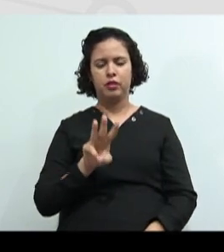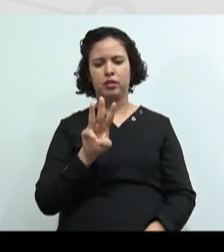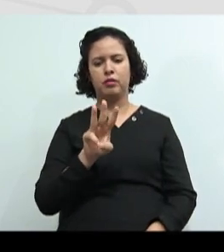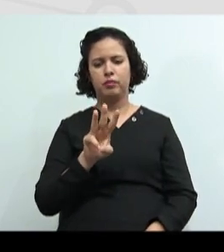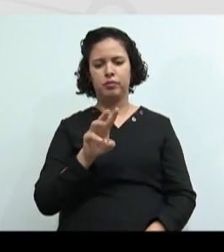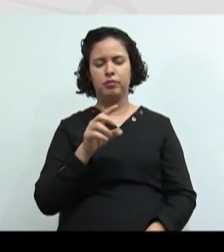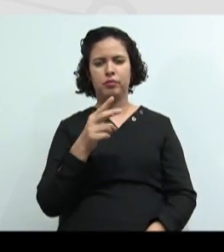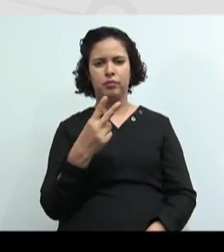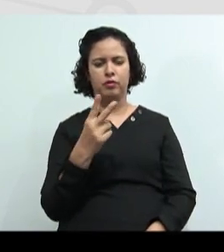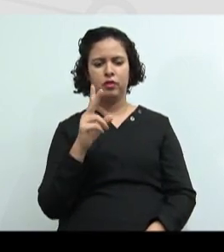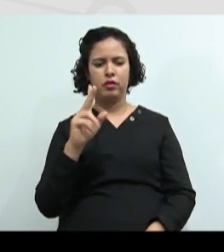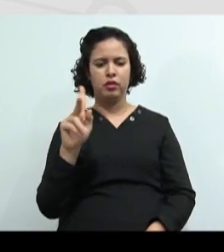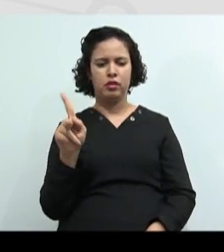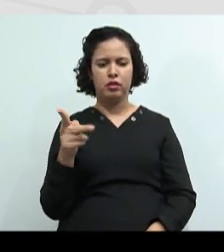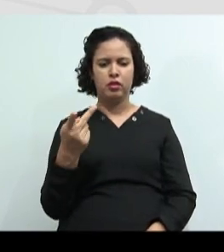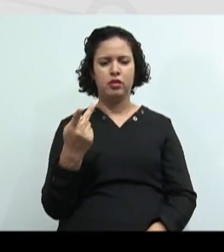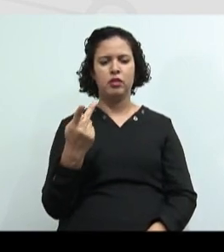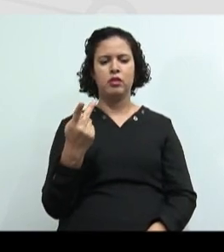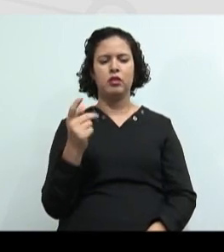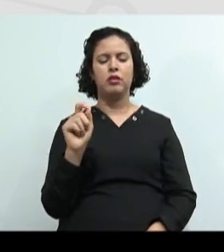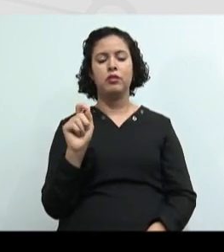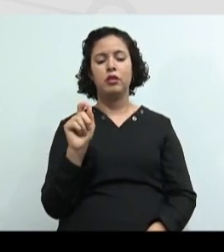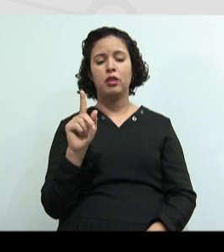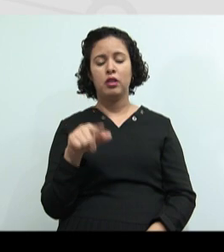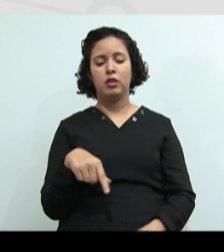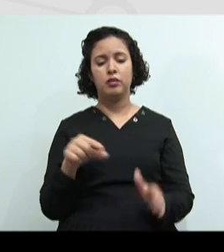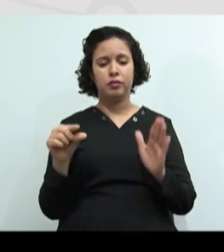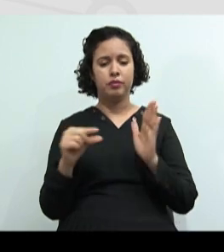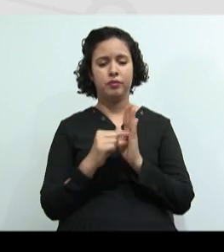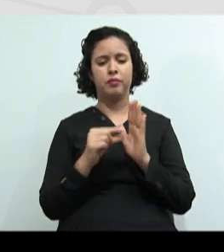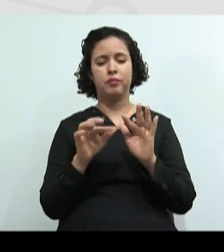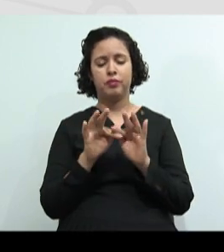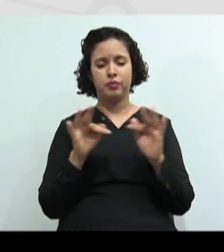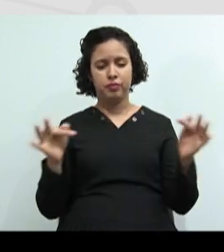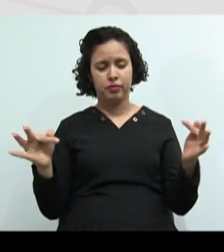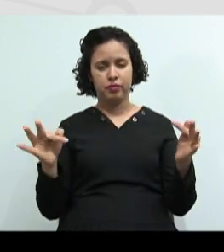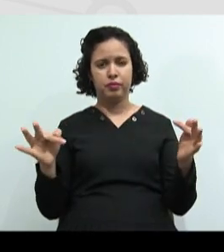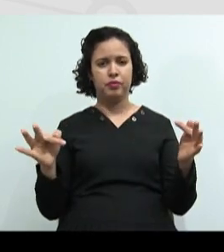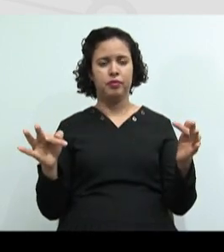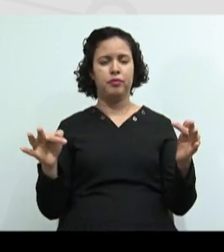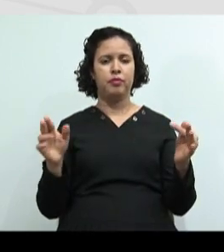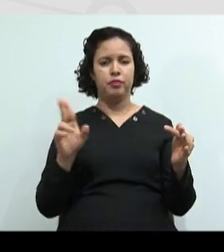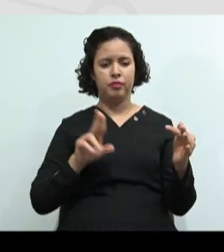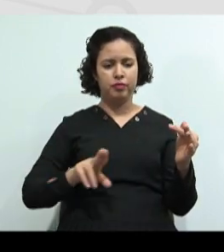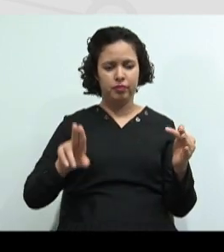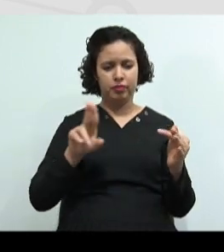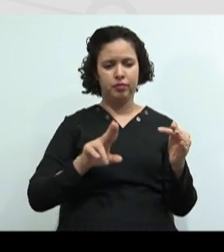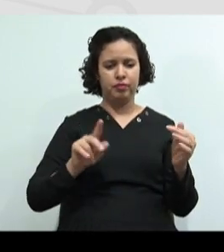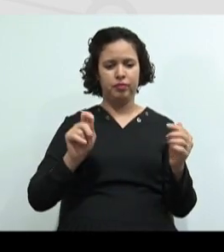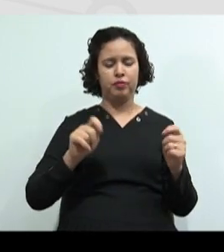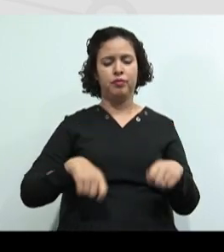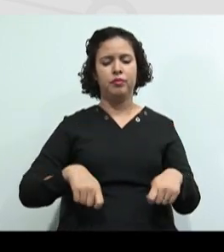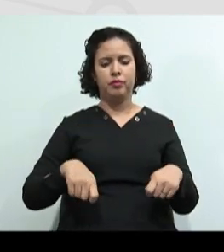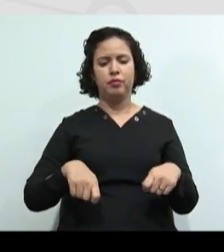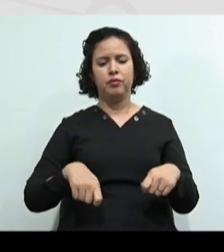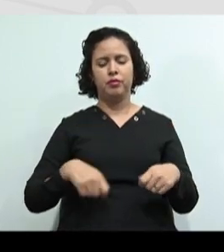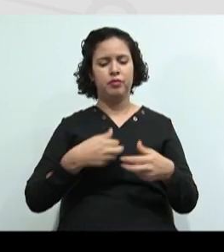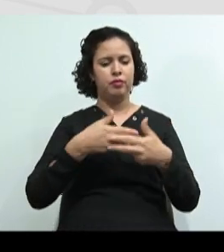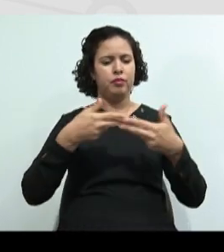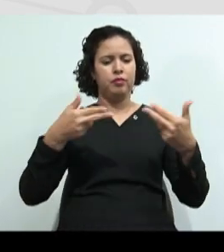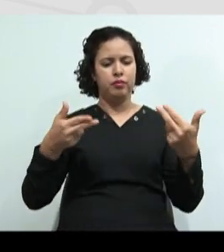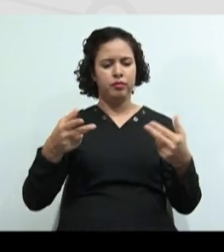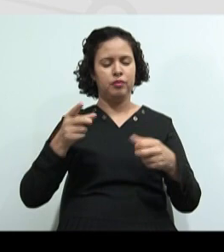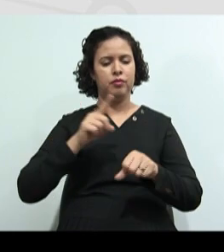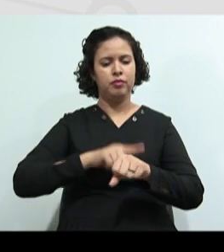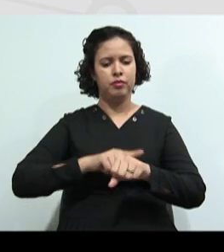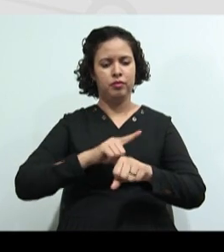5W2H. Esse plano de ação também é uma ferramenta extremamente simples e prática. que pode ser útil em inúmeros momentos